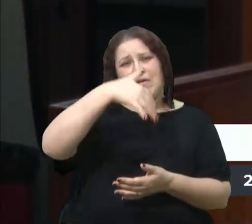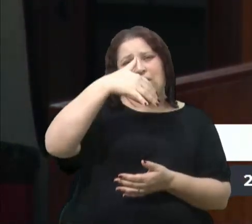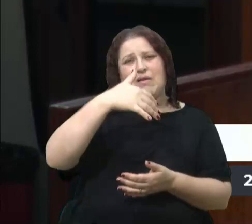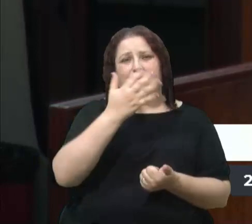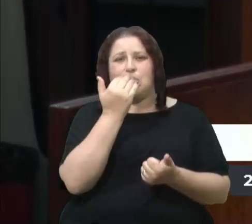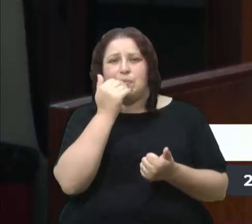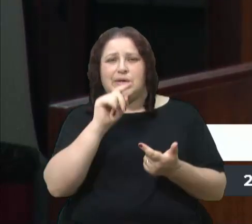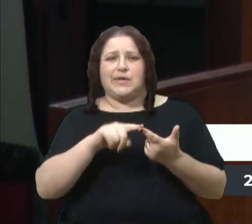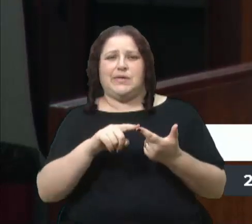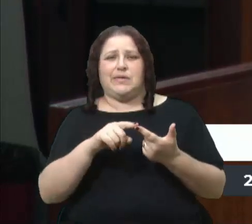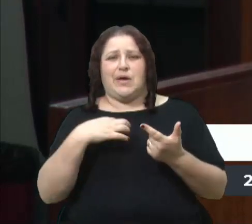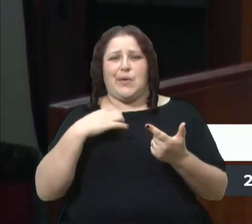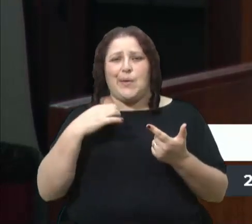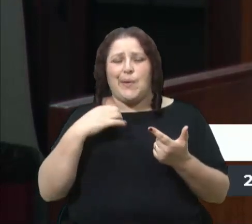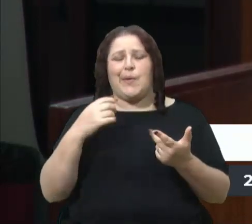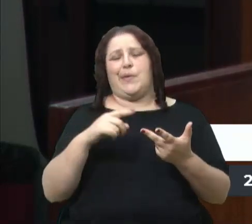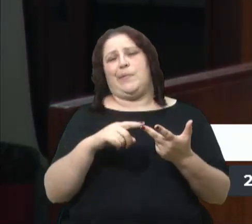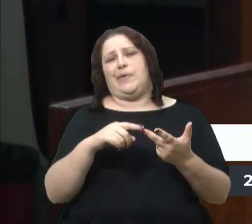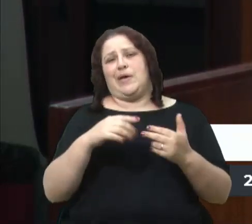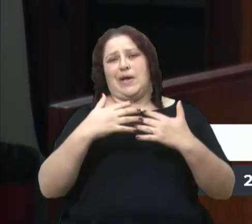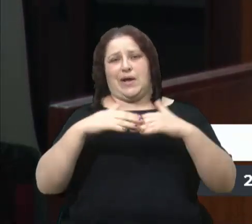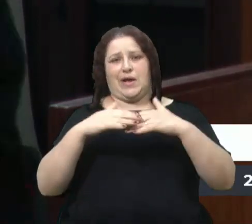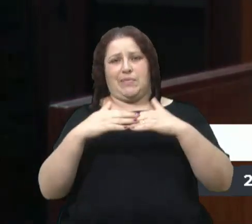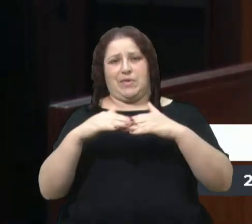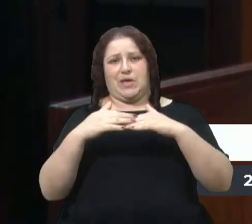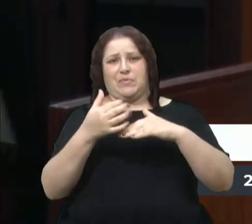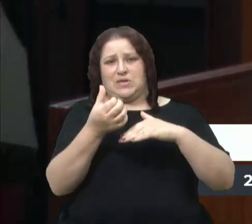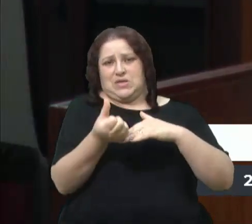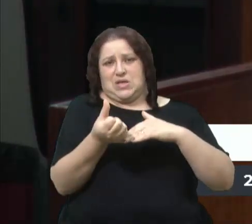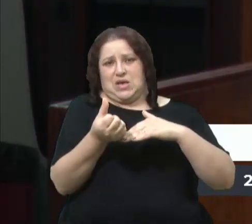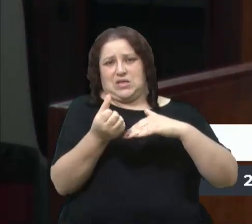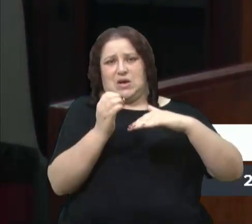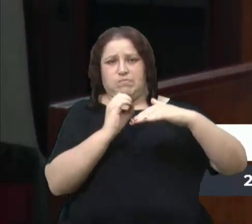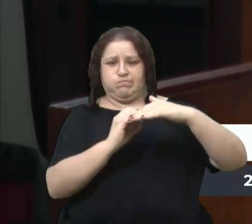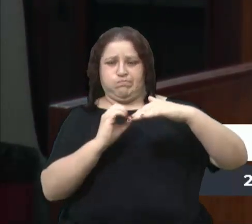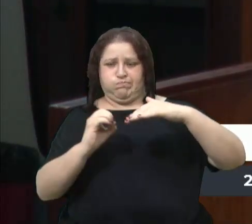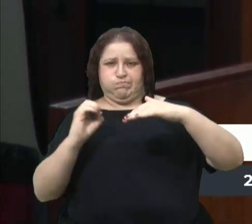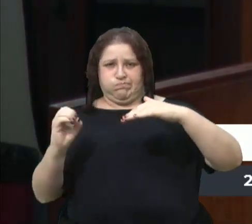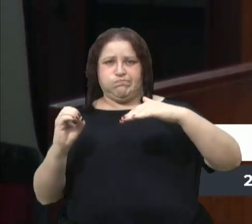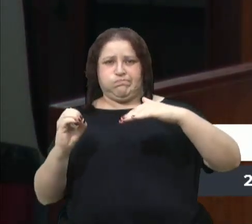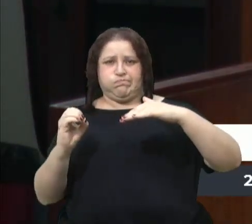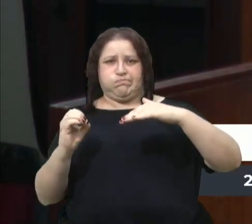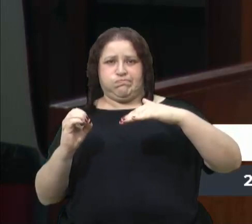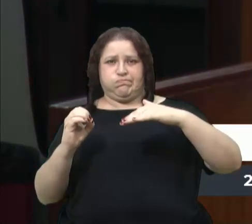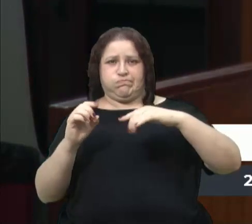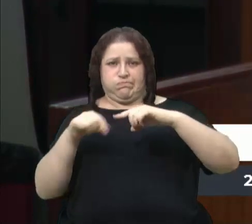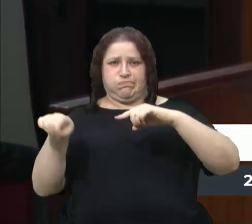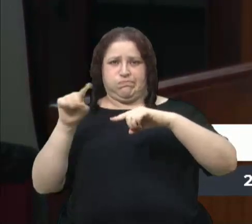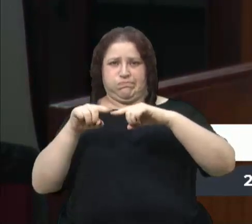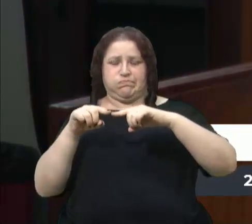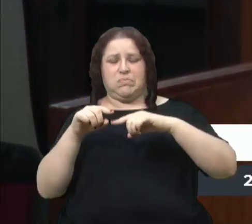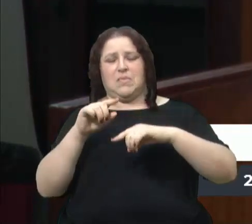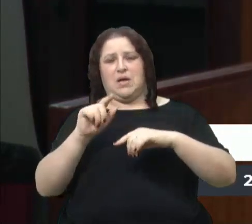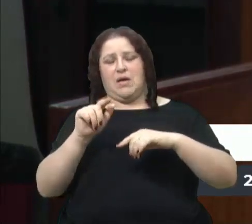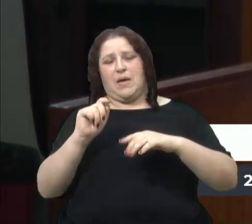vai custar, o caminhão 6 eixos, que é o caminhão que hoje é o que mais roda, que é o 6 eixos, ele vai custar R$